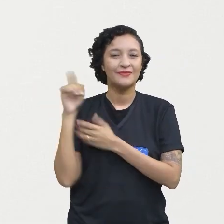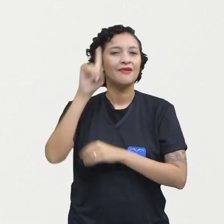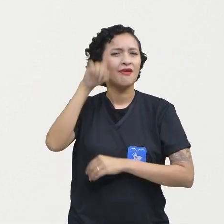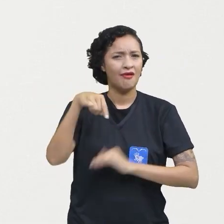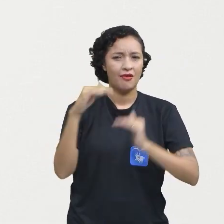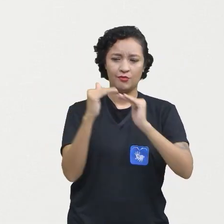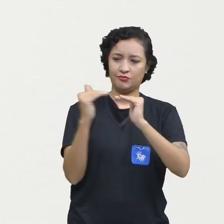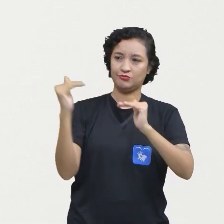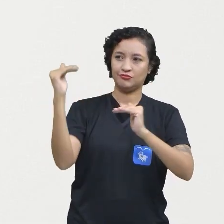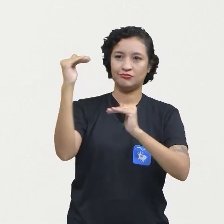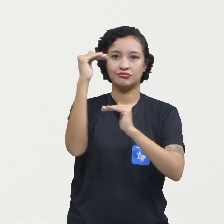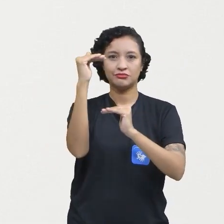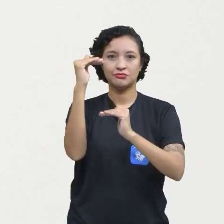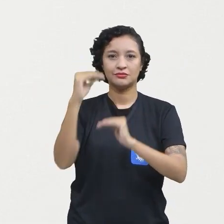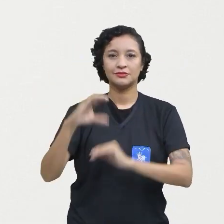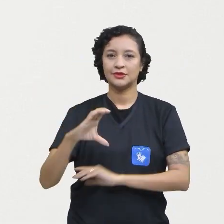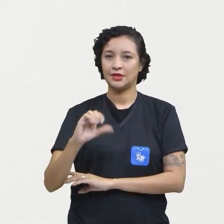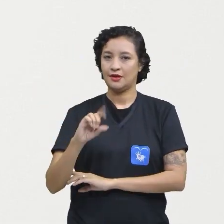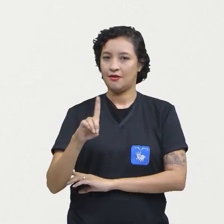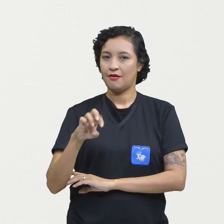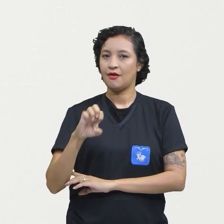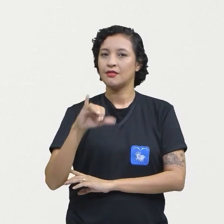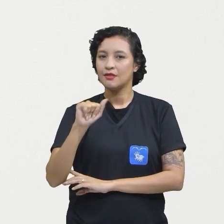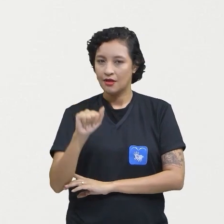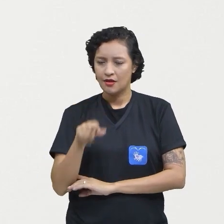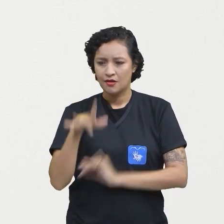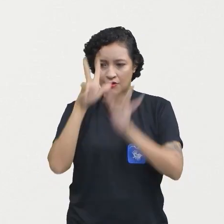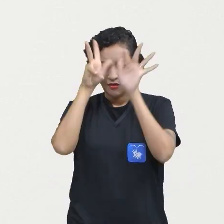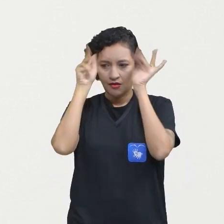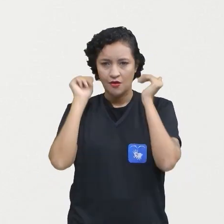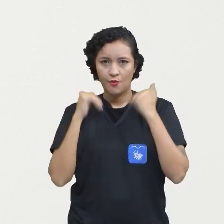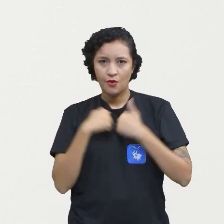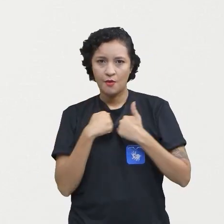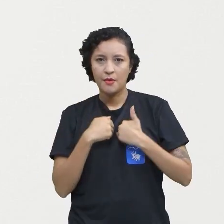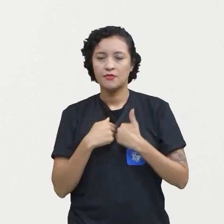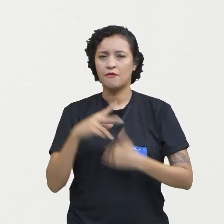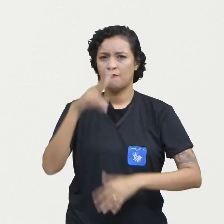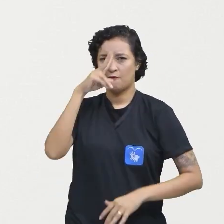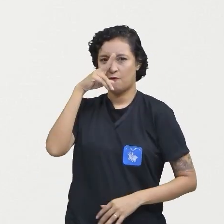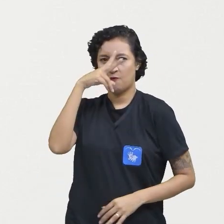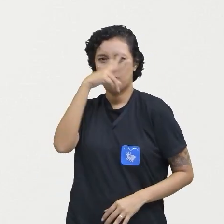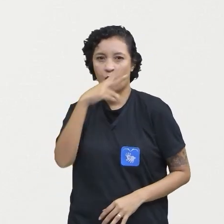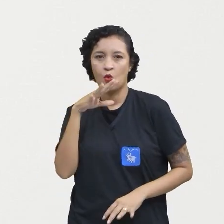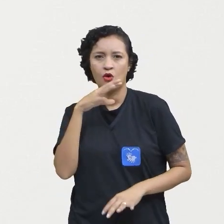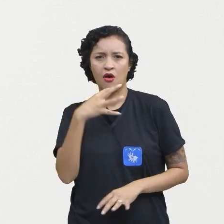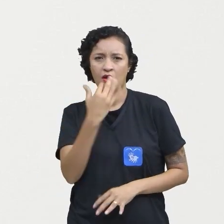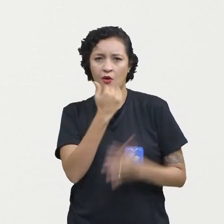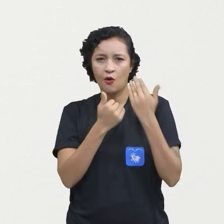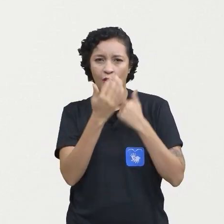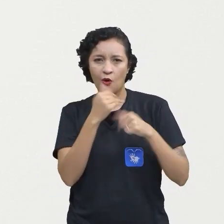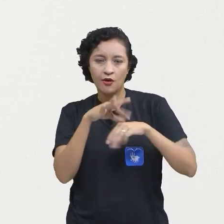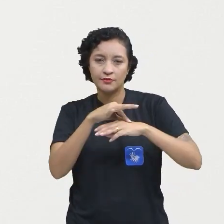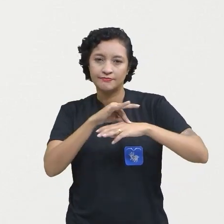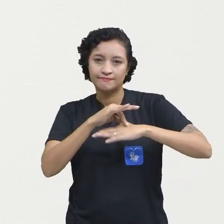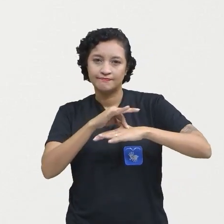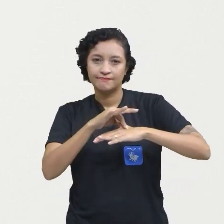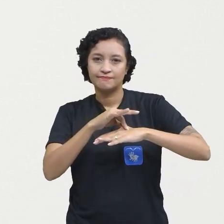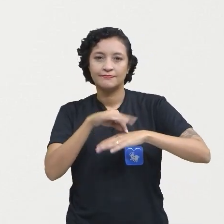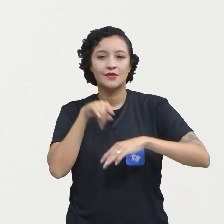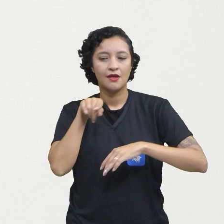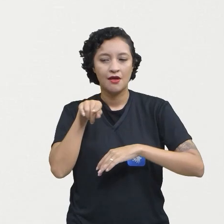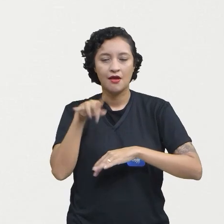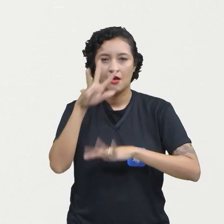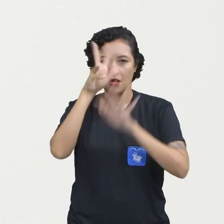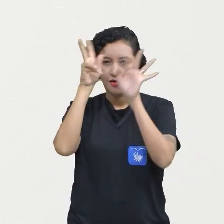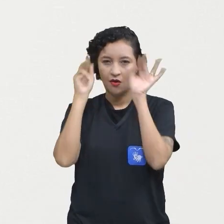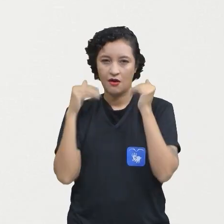cadeia alimentar, porque ele também é um animal muito forte, né? Ele é um animal carnívoro e ele é